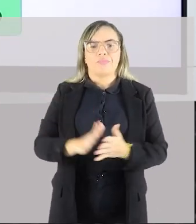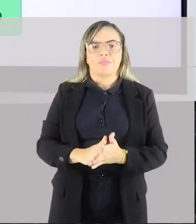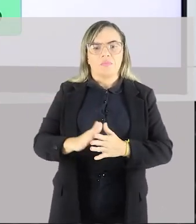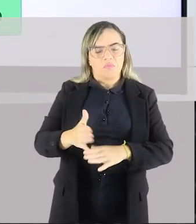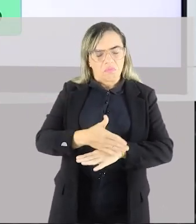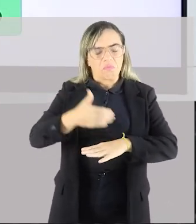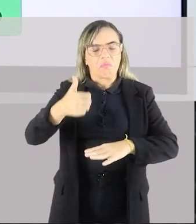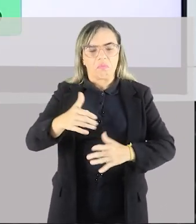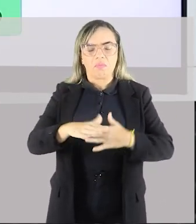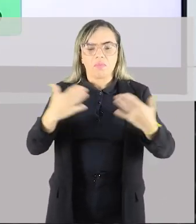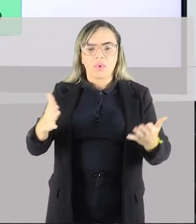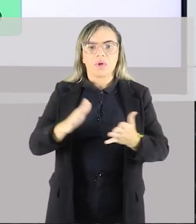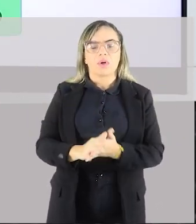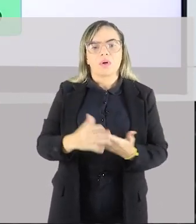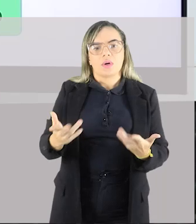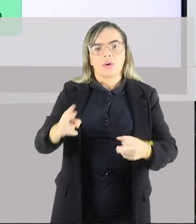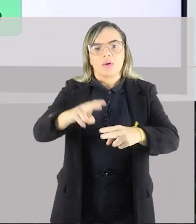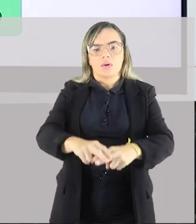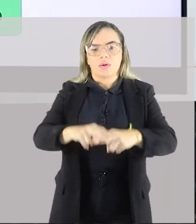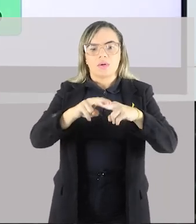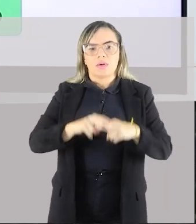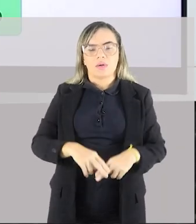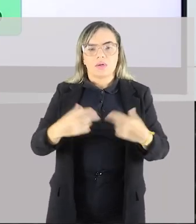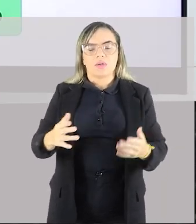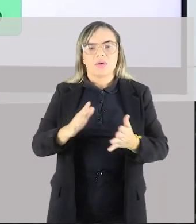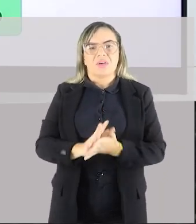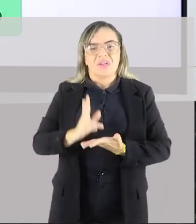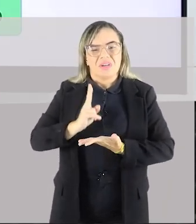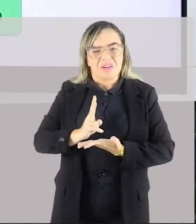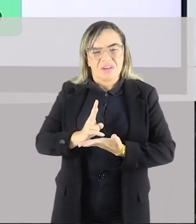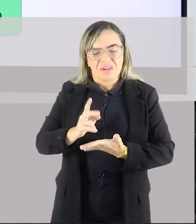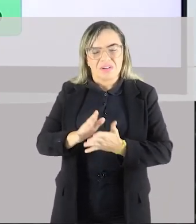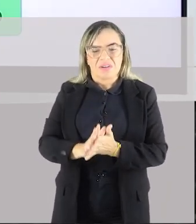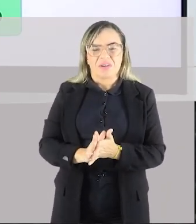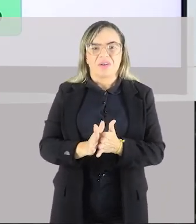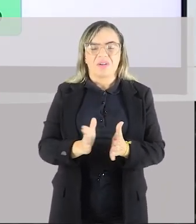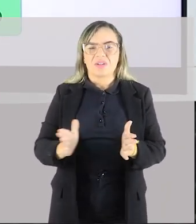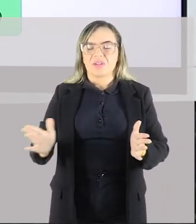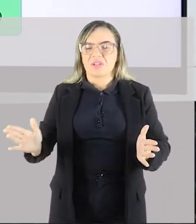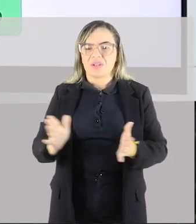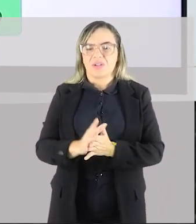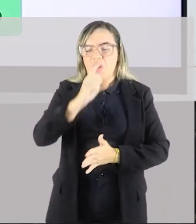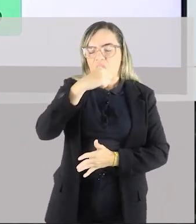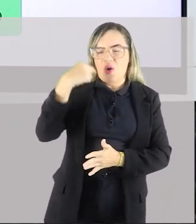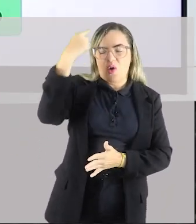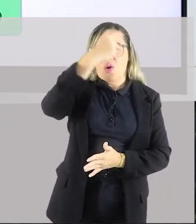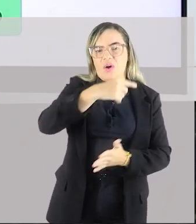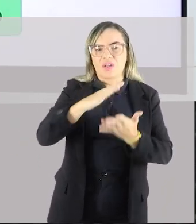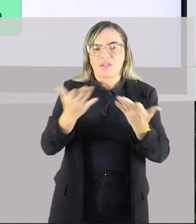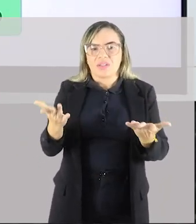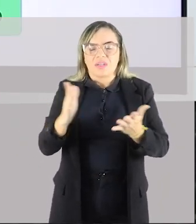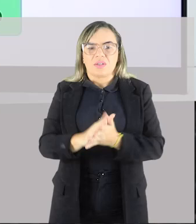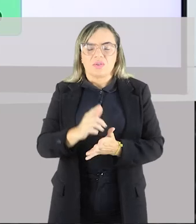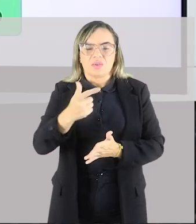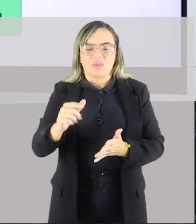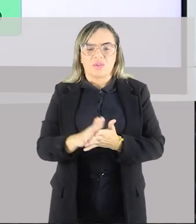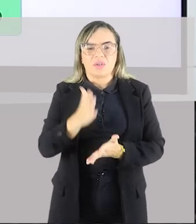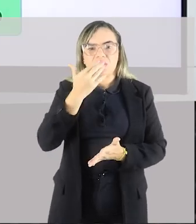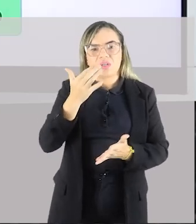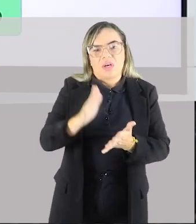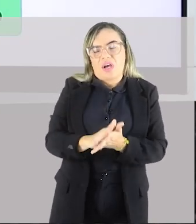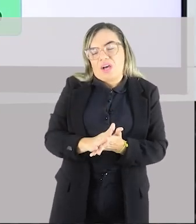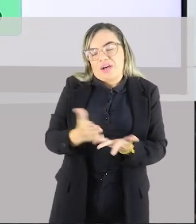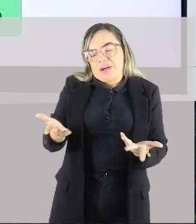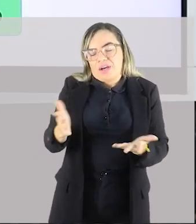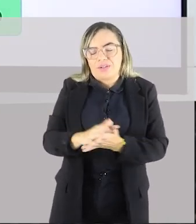isso mesmo, né, que a gente não pode passar muito tempo aí sem se alimentar. Senão você não vai conseguir ter energia para nada. Percebe que quando você tá com fome